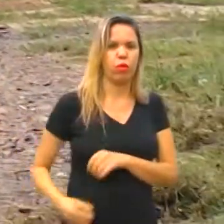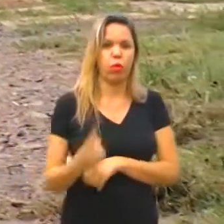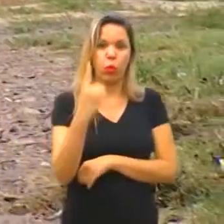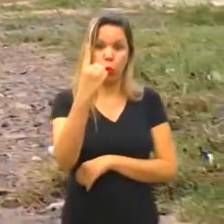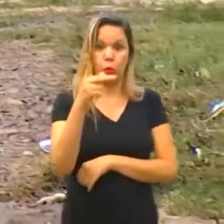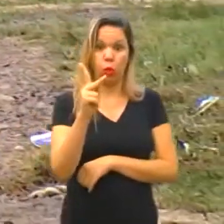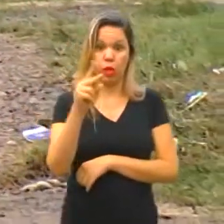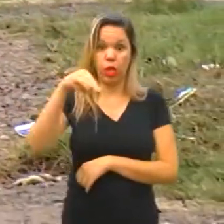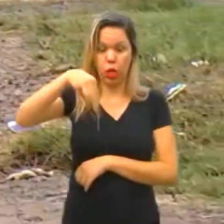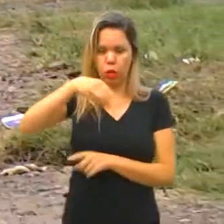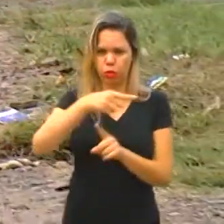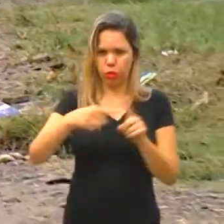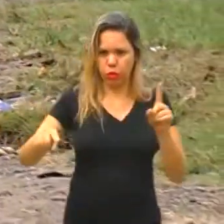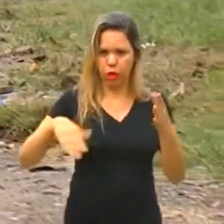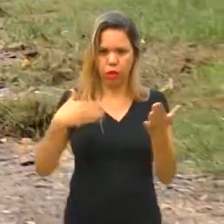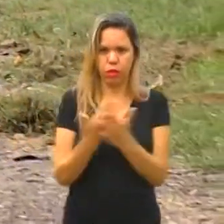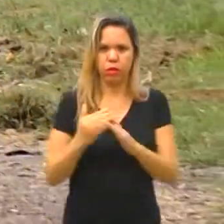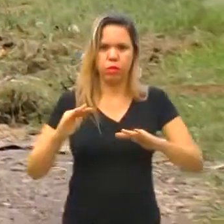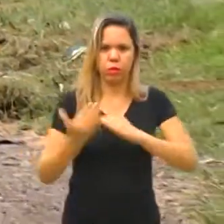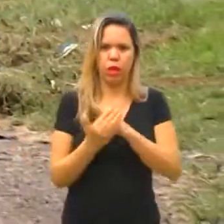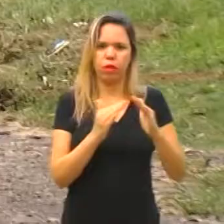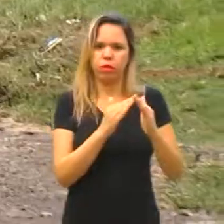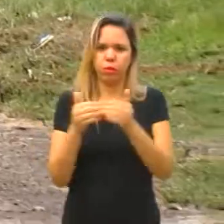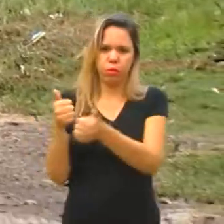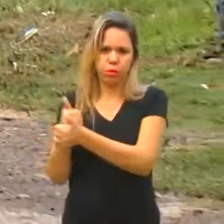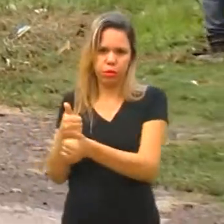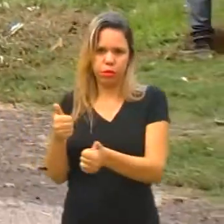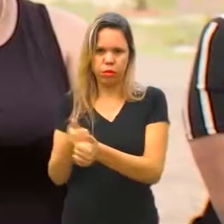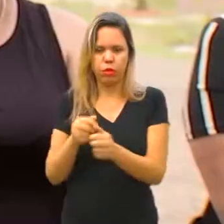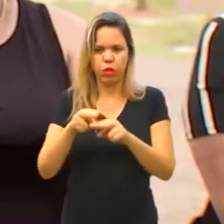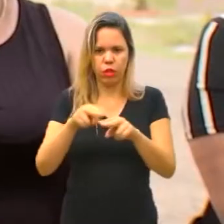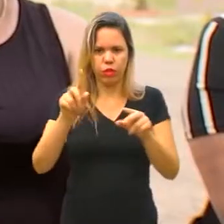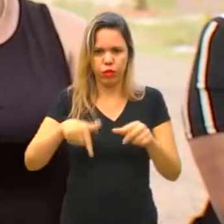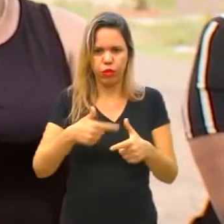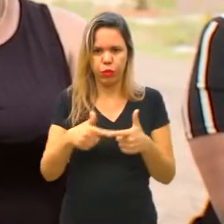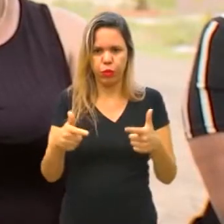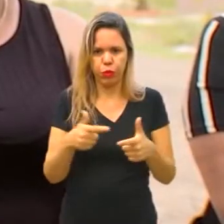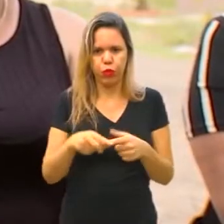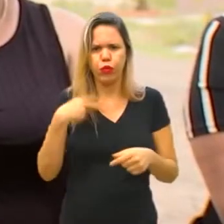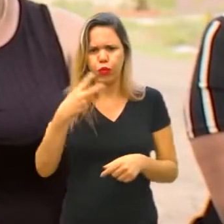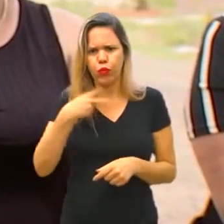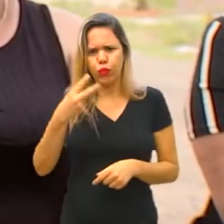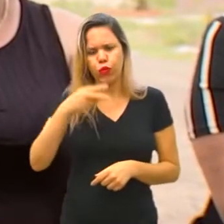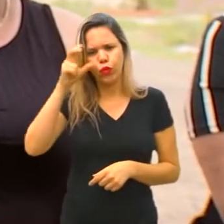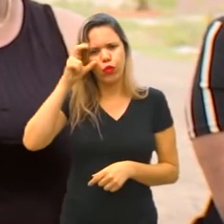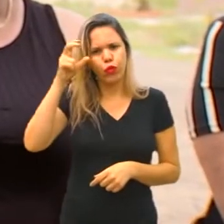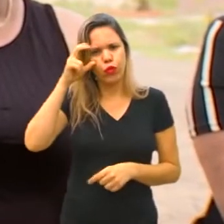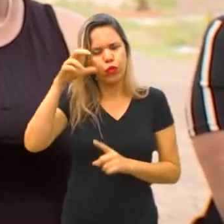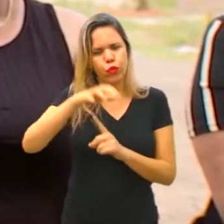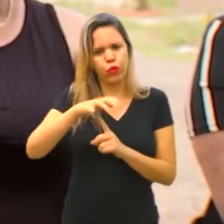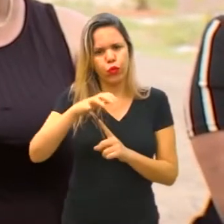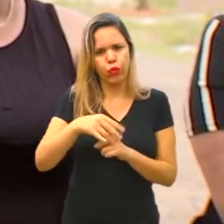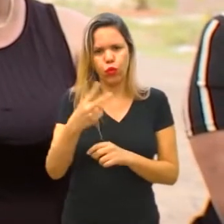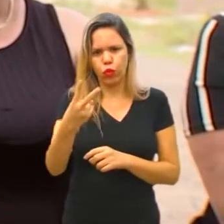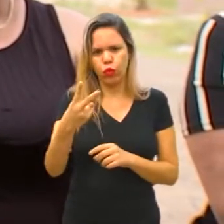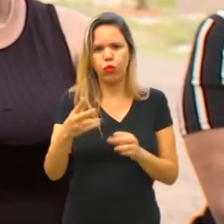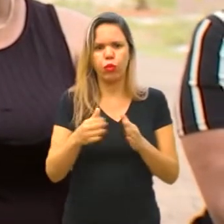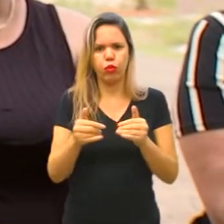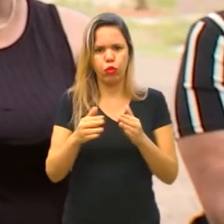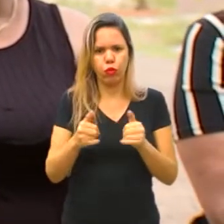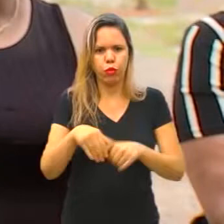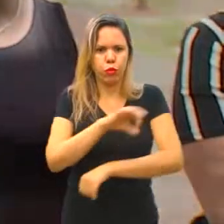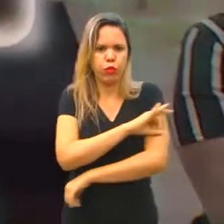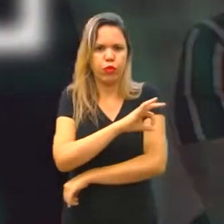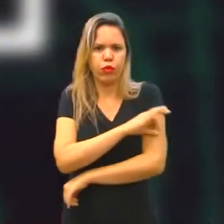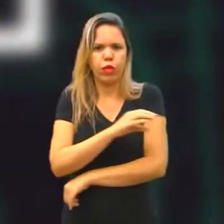de pelo menos 1,5 km até o bairro vizinho. Por este motivo, o vereador Carlinhos Camelô fez 2